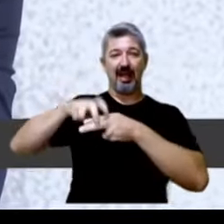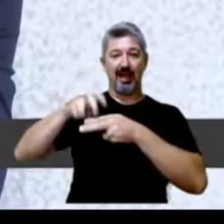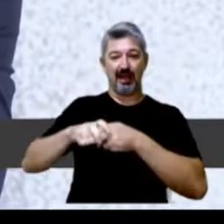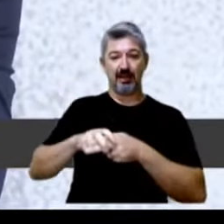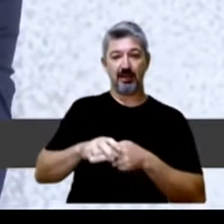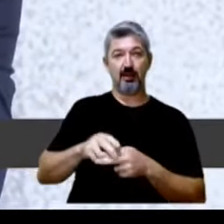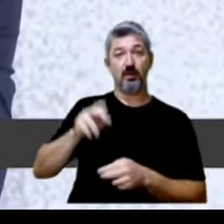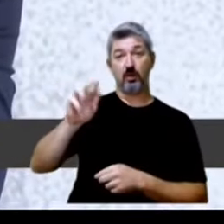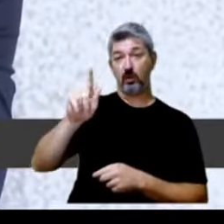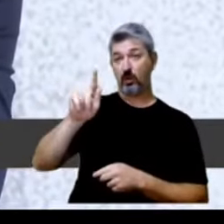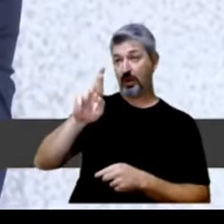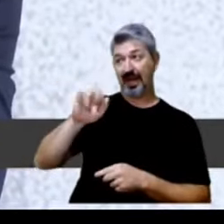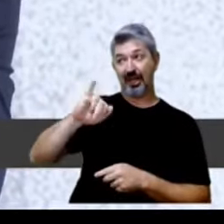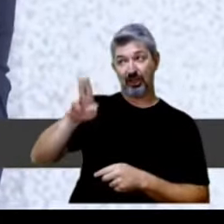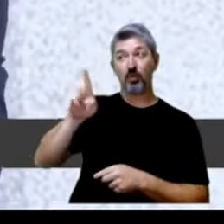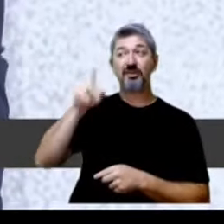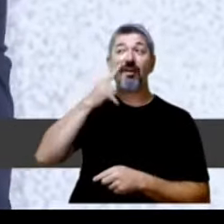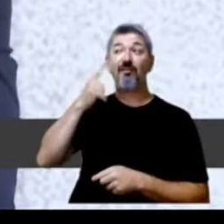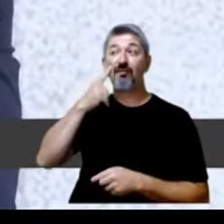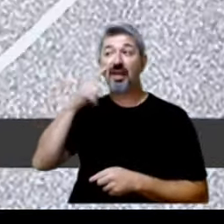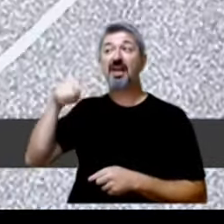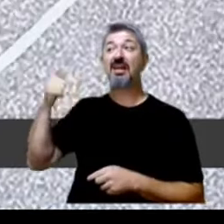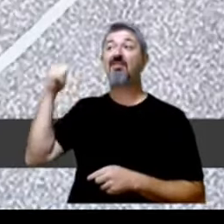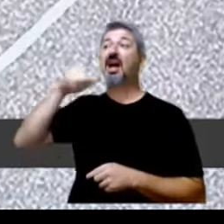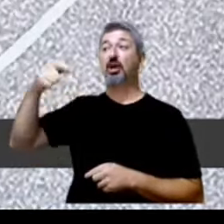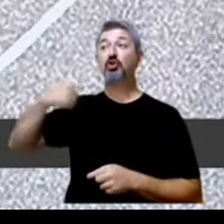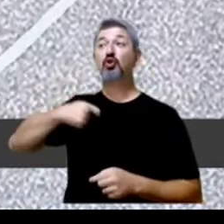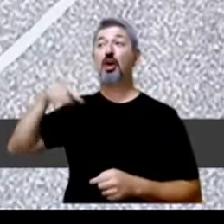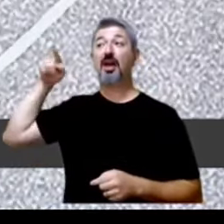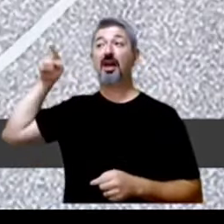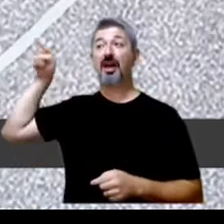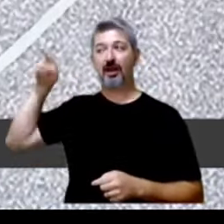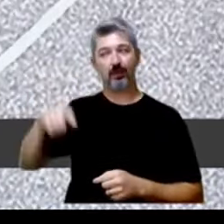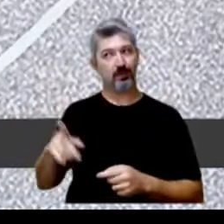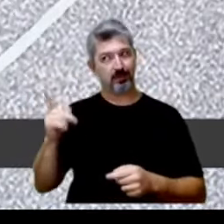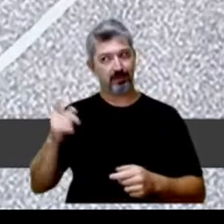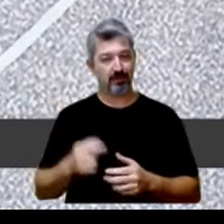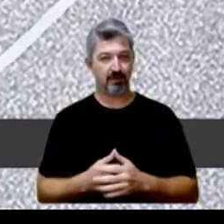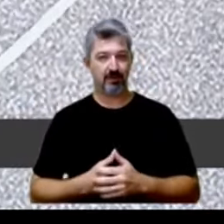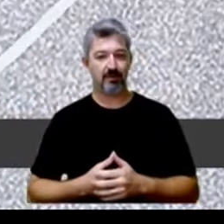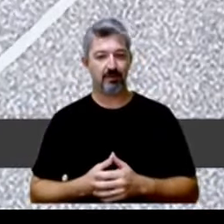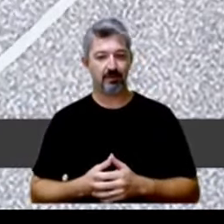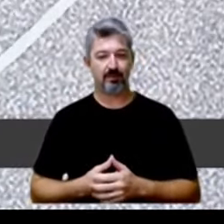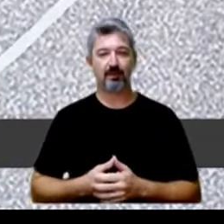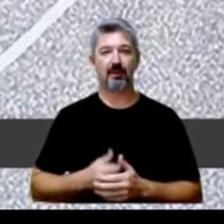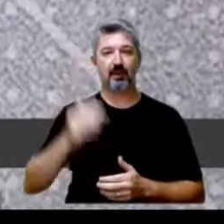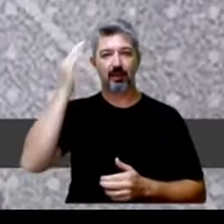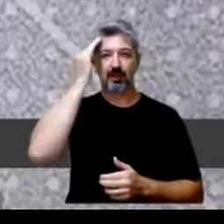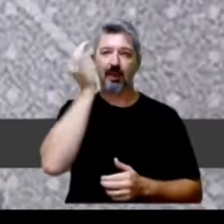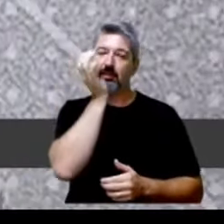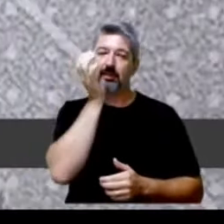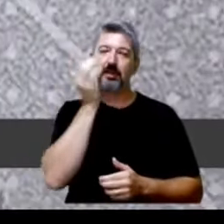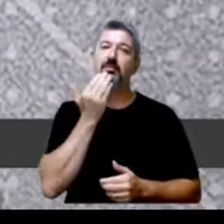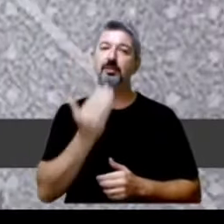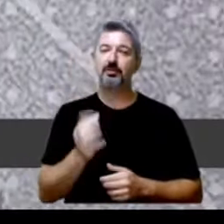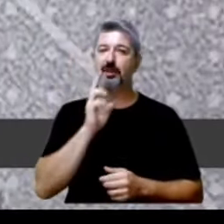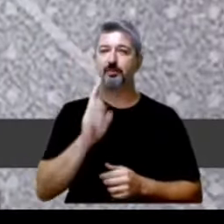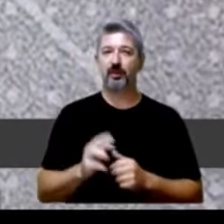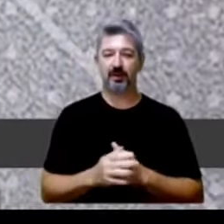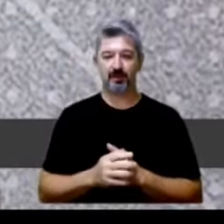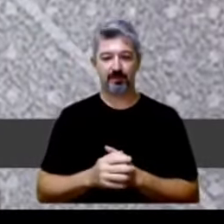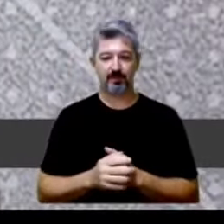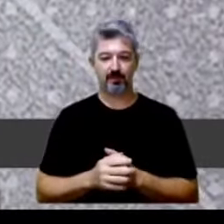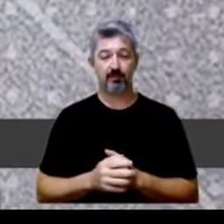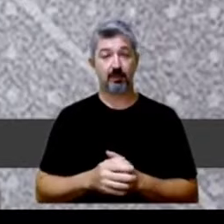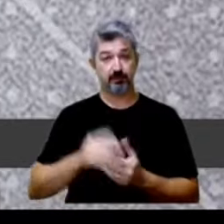Você vai ficar desesperado na hora que você ver a urna, viu, Boulos? A Tabata Amaral pediu a palavra. Tabata? De fato, tanto